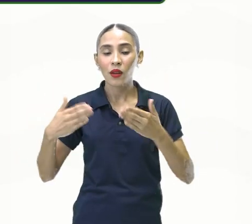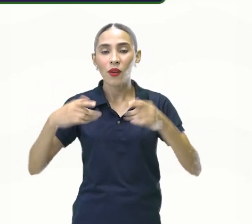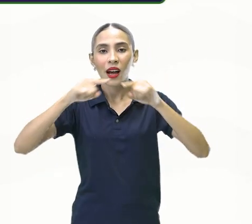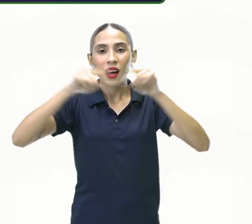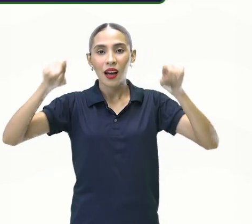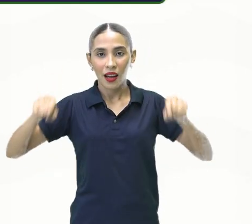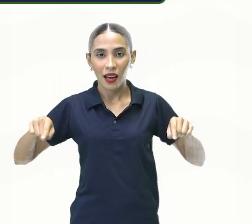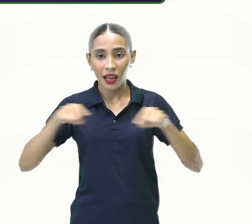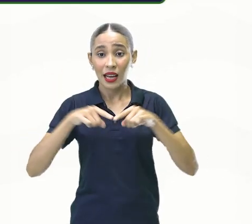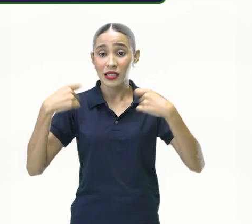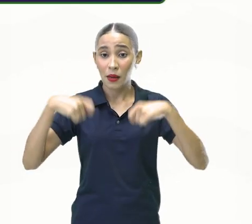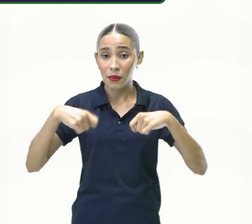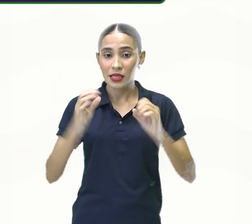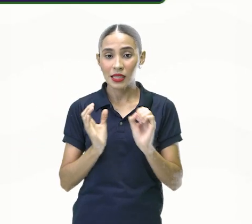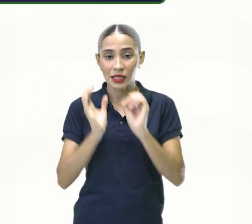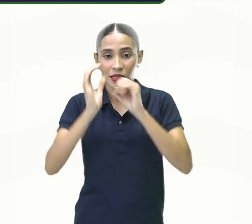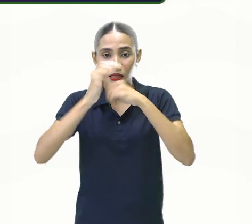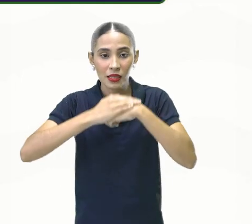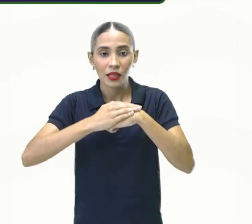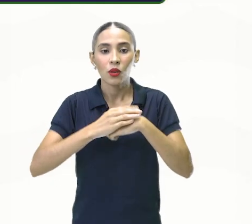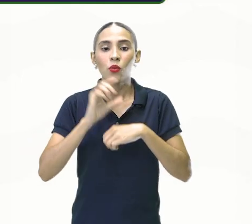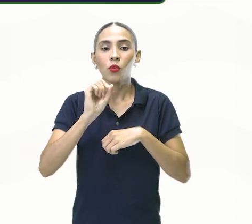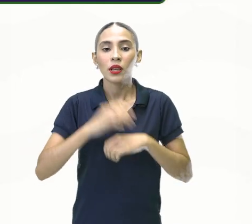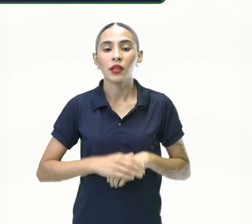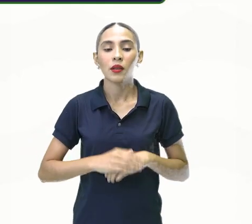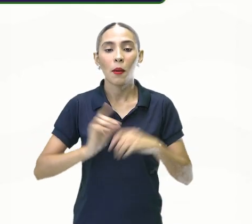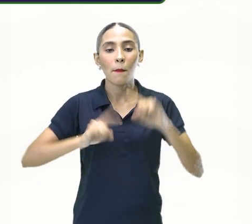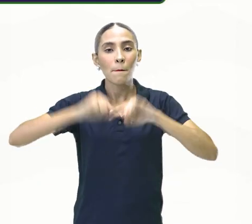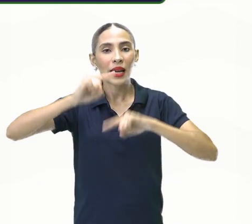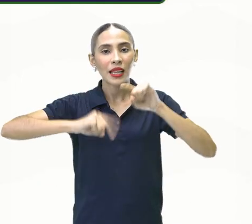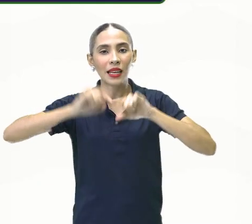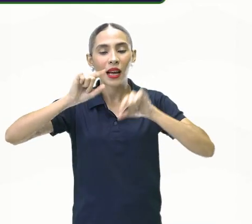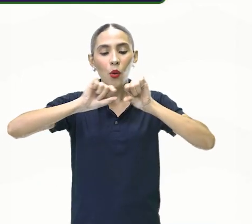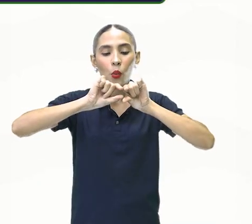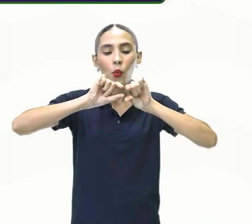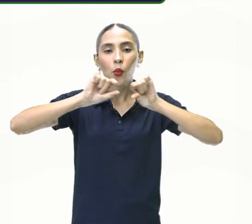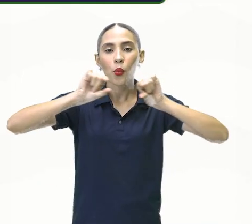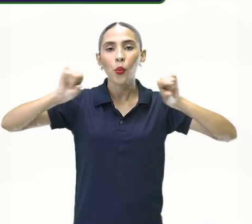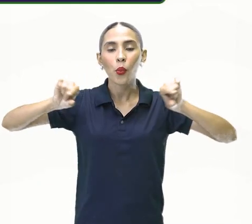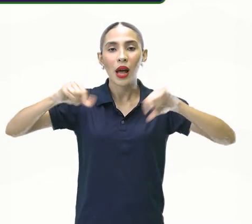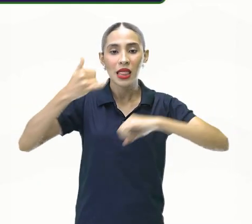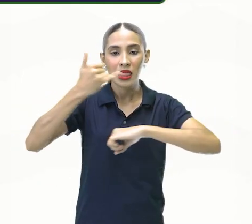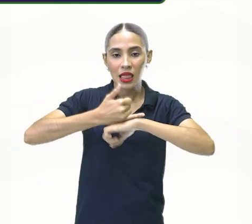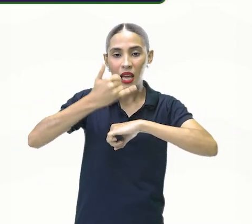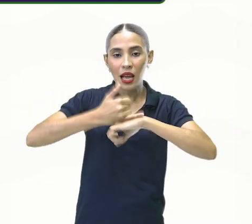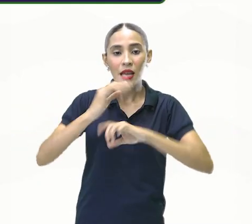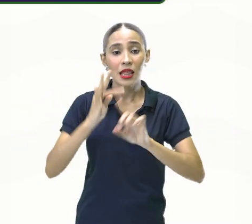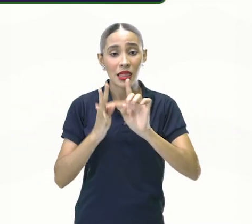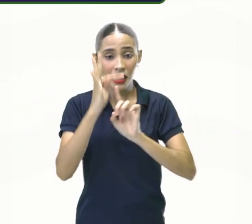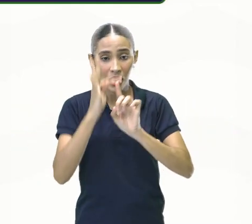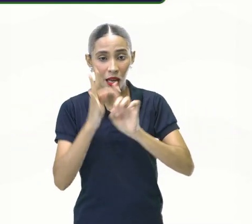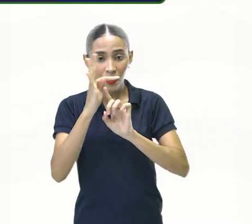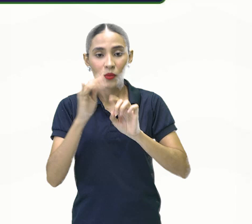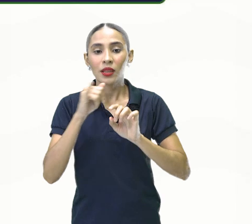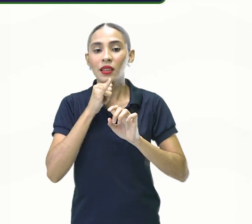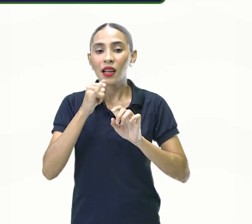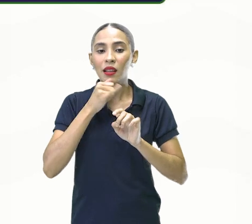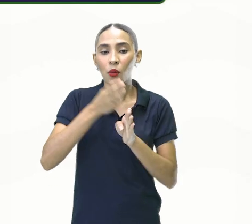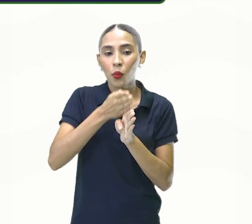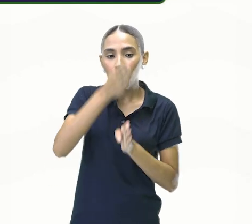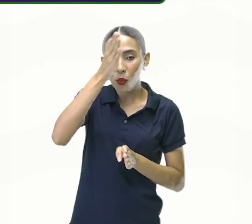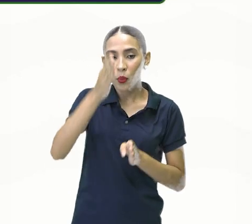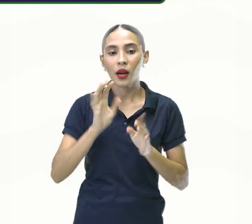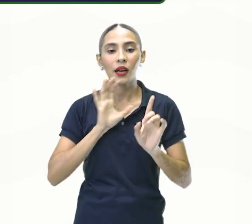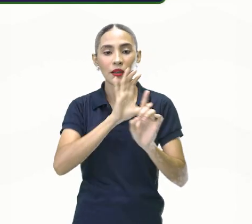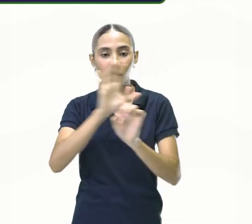espelhada externamente, refletindo toda a radiação, eventualmente incidente, exceto